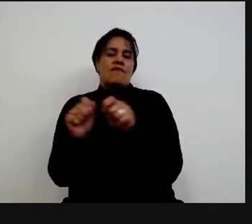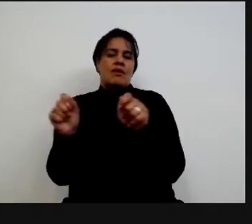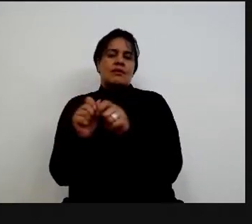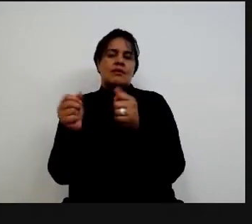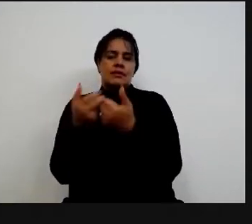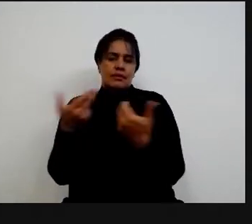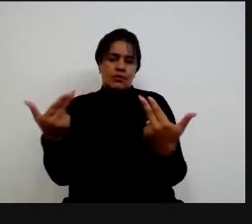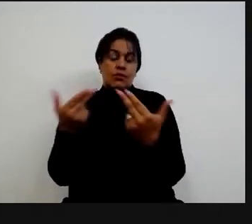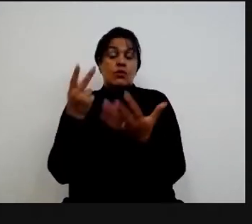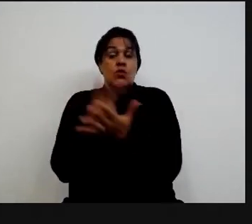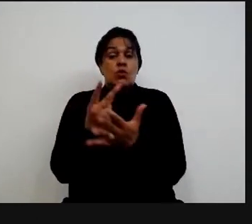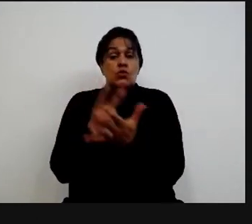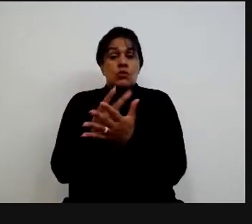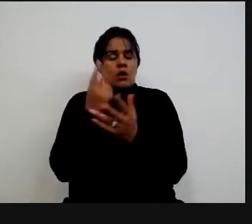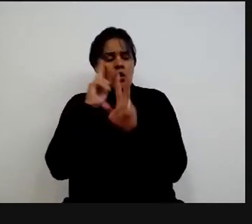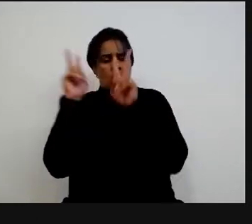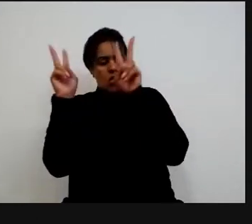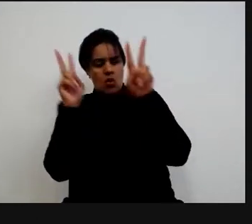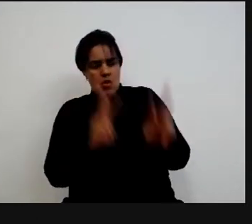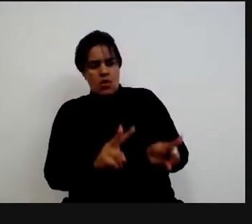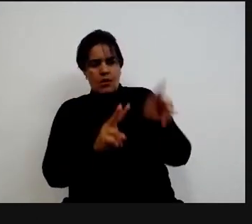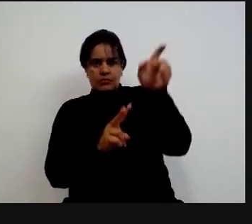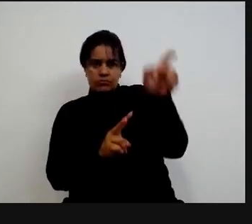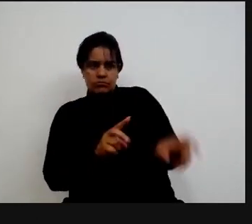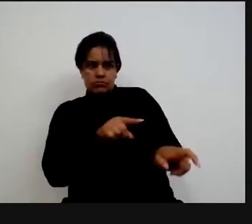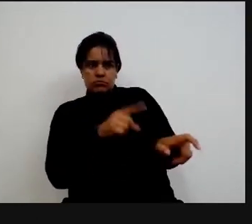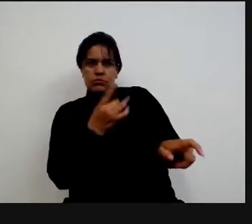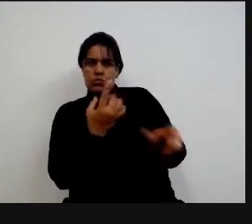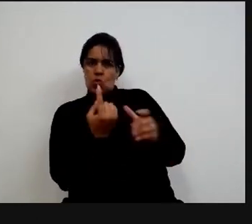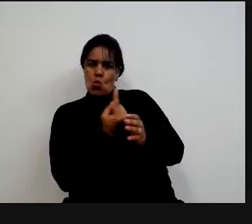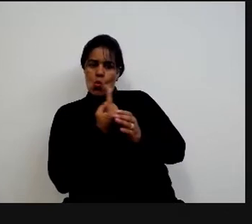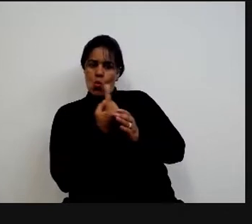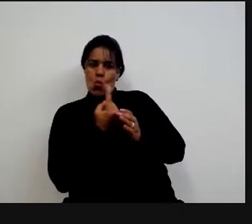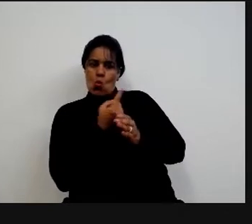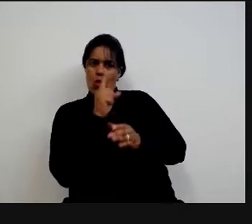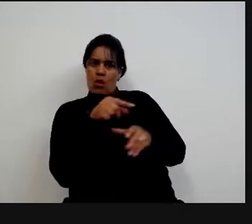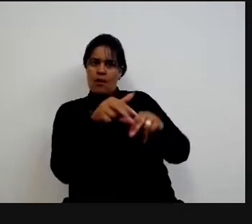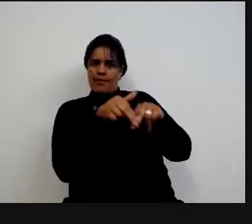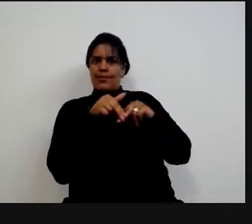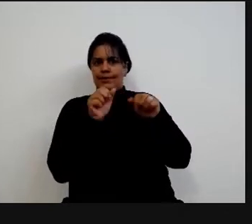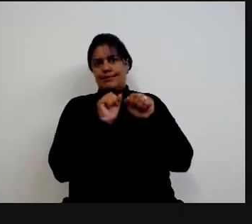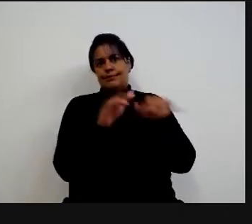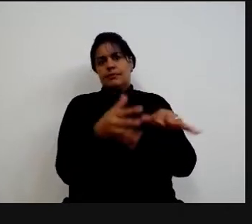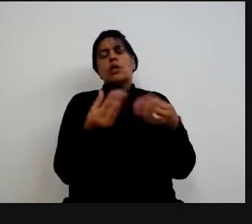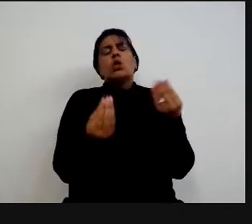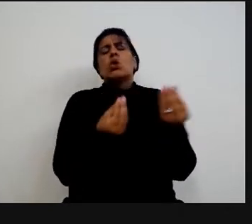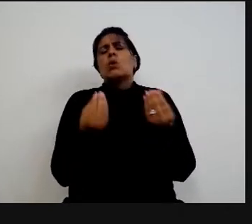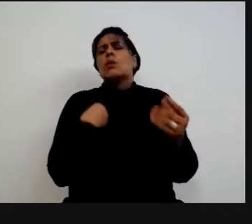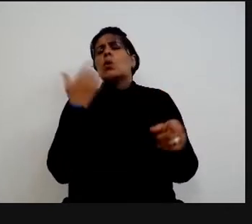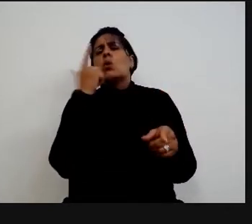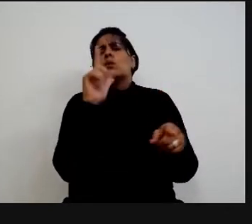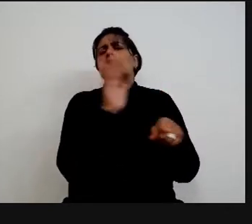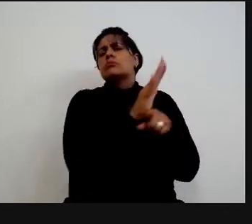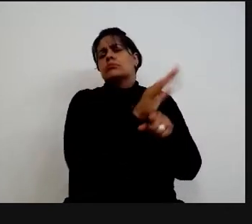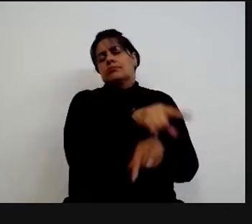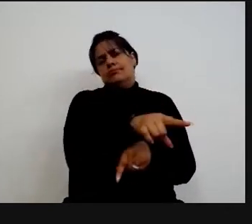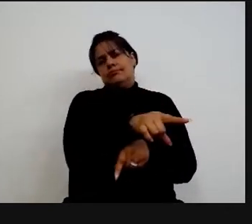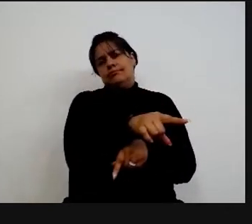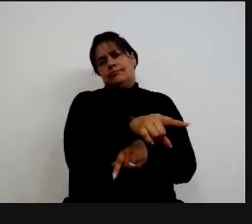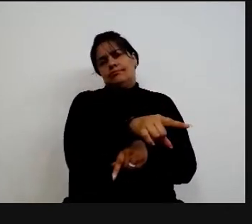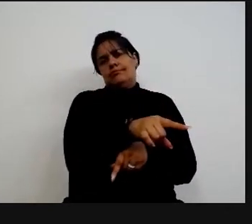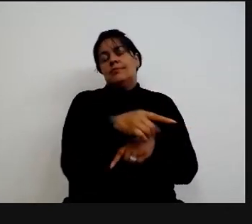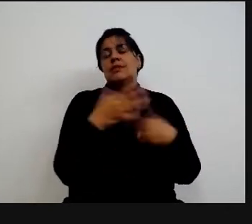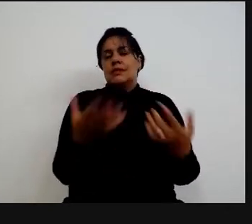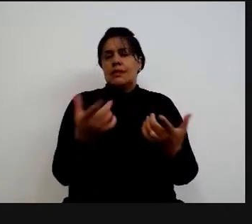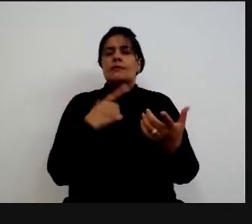mas também olhar para esse ser humano que estava lá, isolado um pouco nesse período da pandemia, como é que a gente faz isso? Então, a gente também investiu numa série